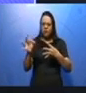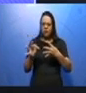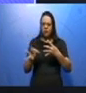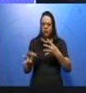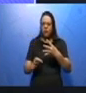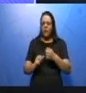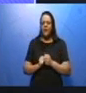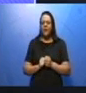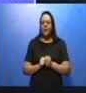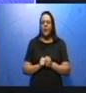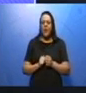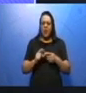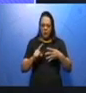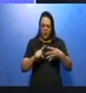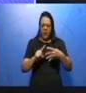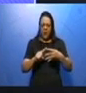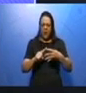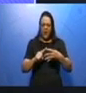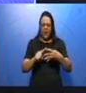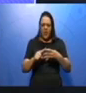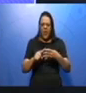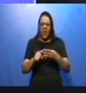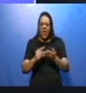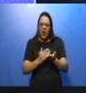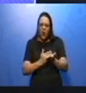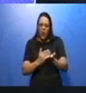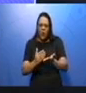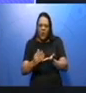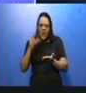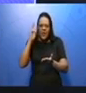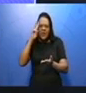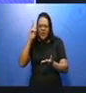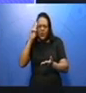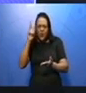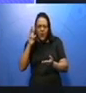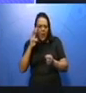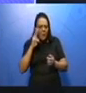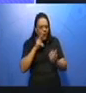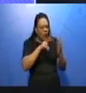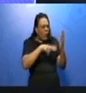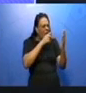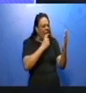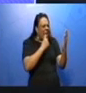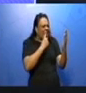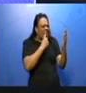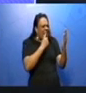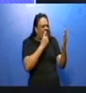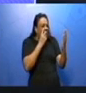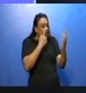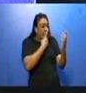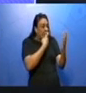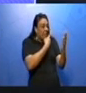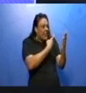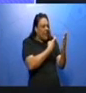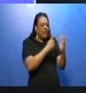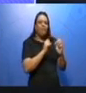história e aí aquela hora que você mais quer ver, ele dá aquela parada, ele conta um monte de detalhes, ele desvia para outro